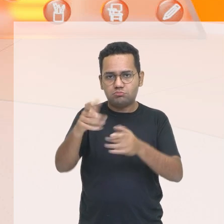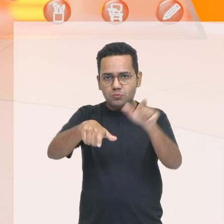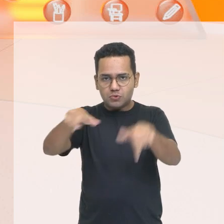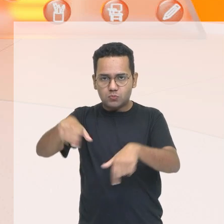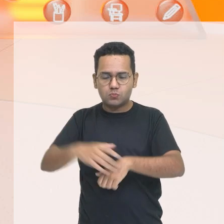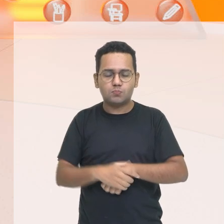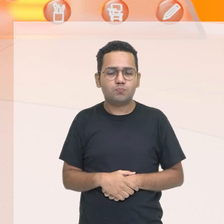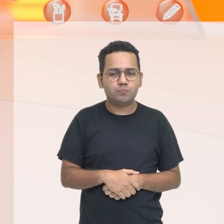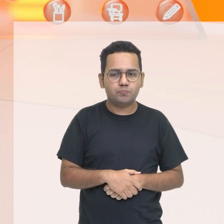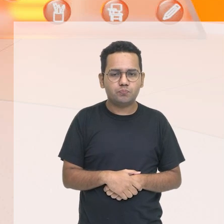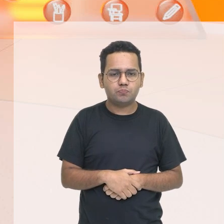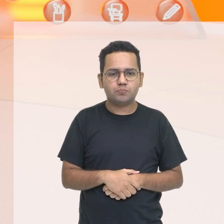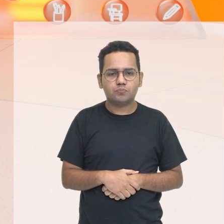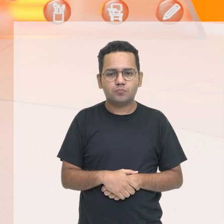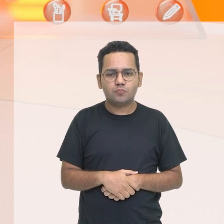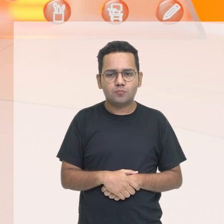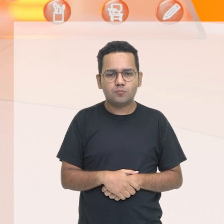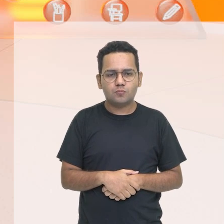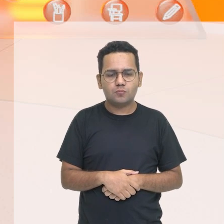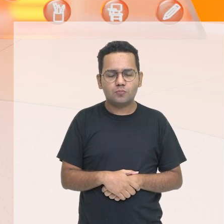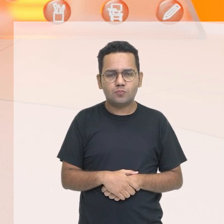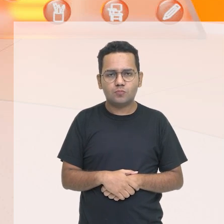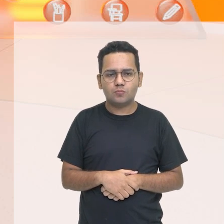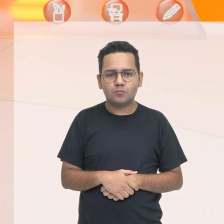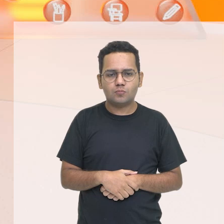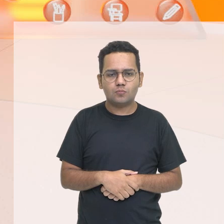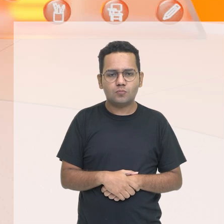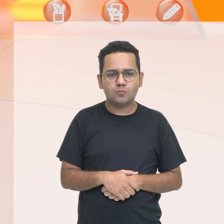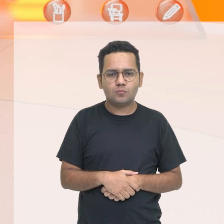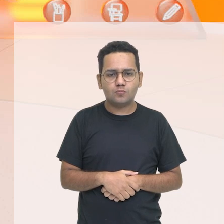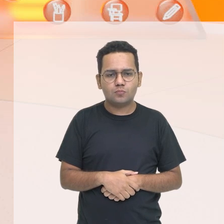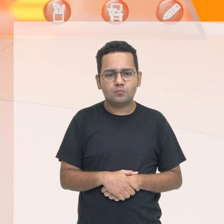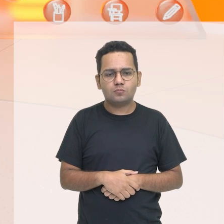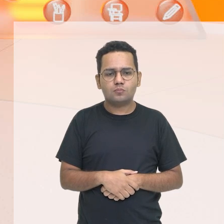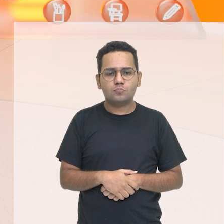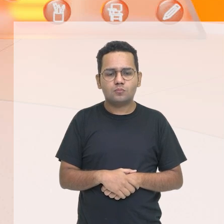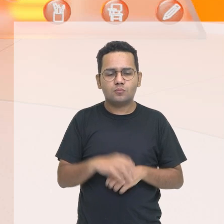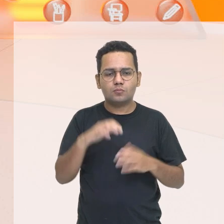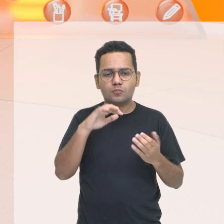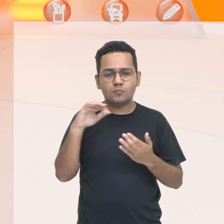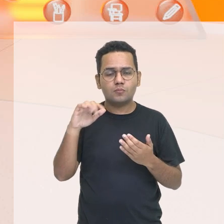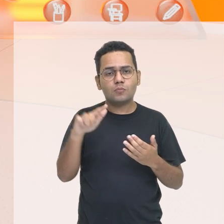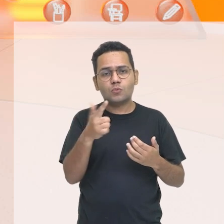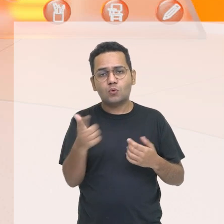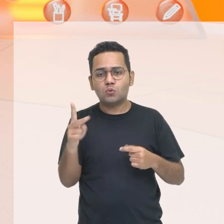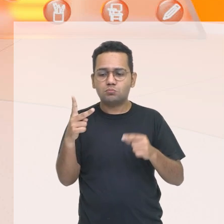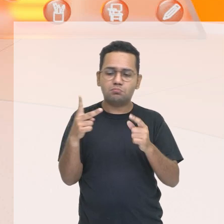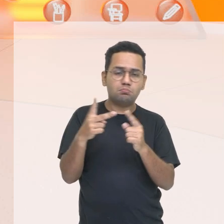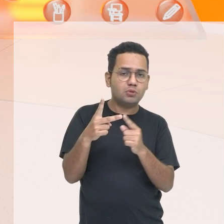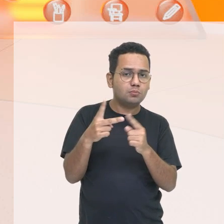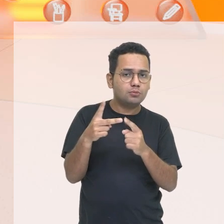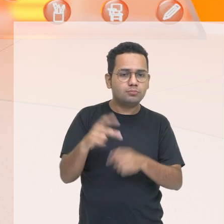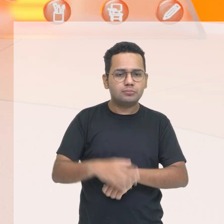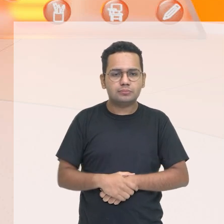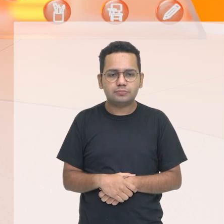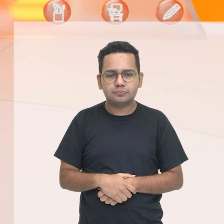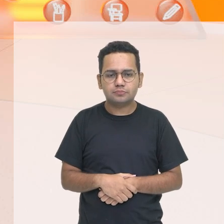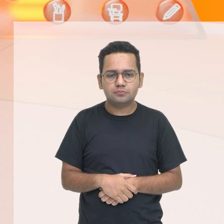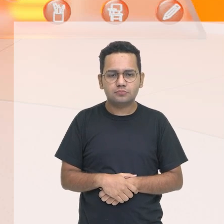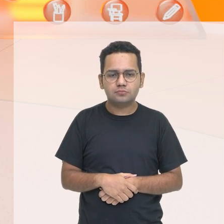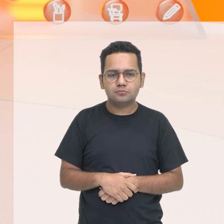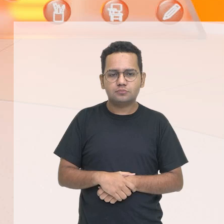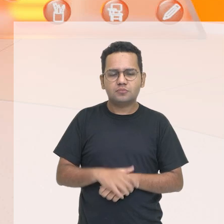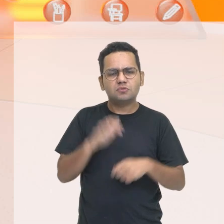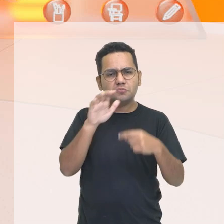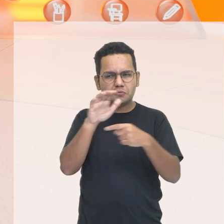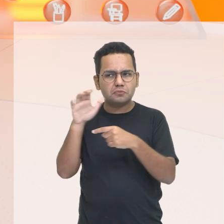Principalmente também na questão da própria constituição da política, né? Poder ideológico consiste